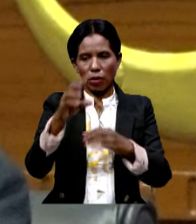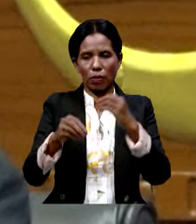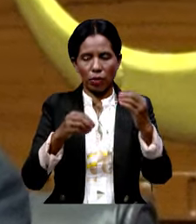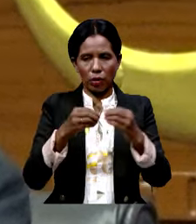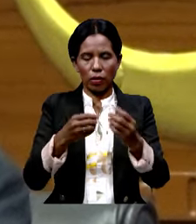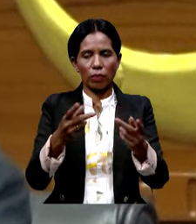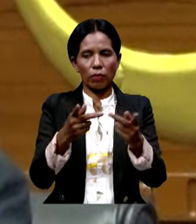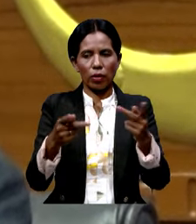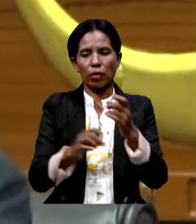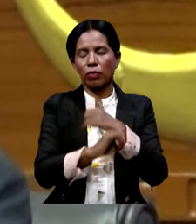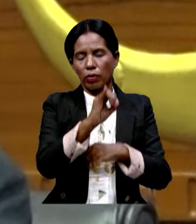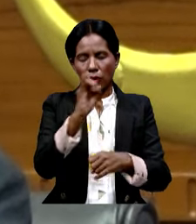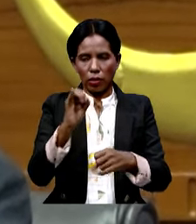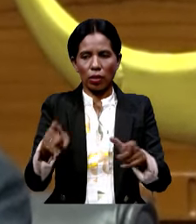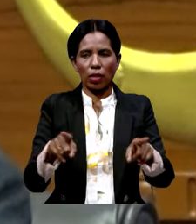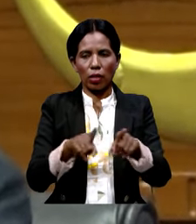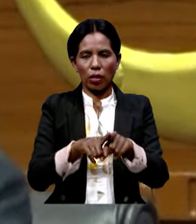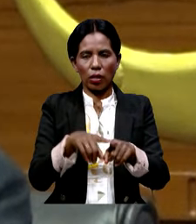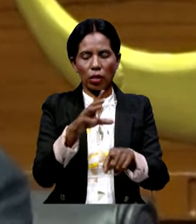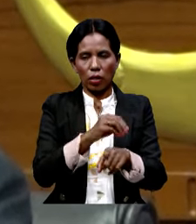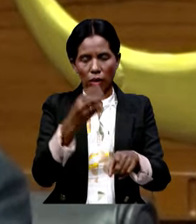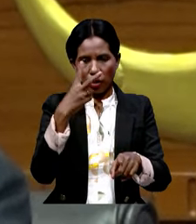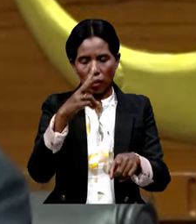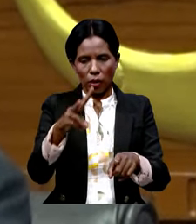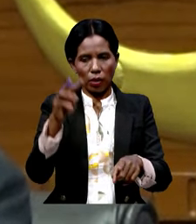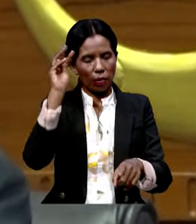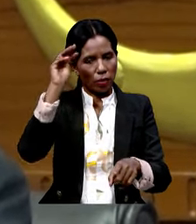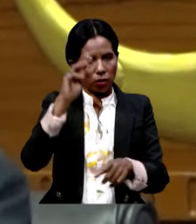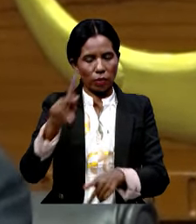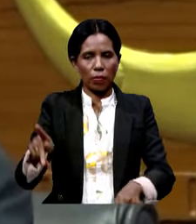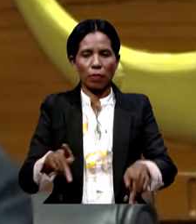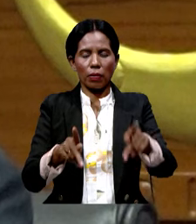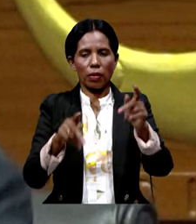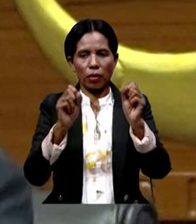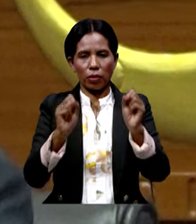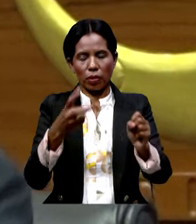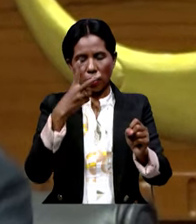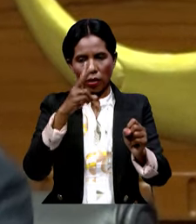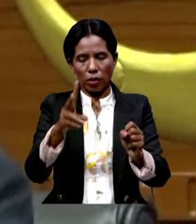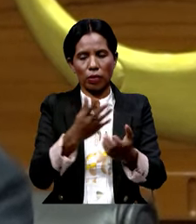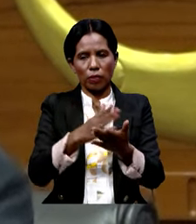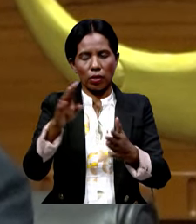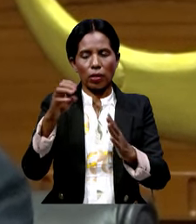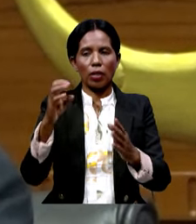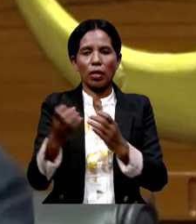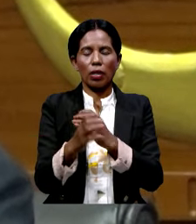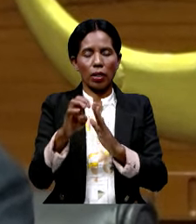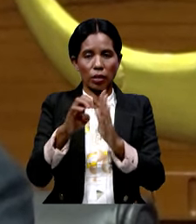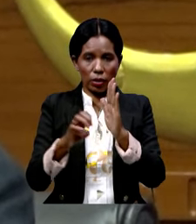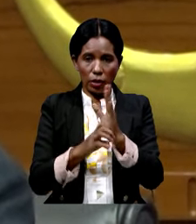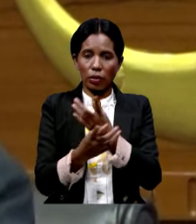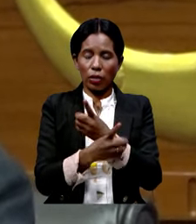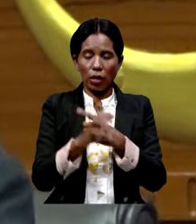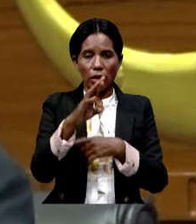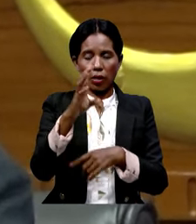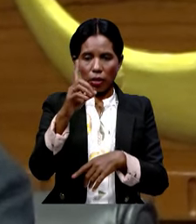área investigação ninian liliu a nessa coadjuvador vai a Ministério Público e da tu consolida liu e tem estado de direito democrático e ao